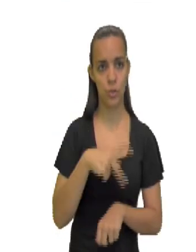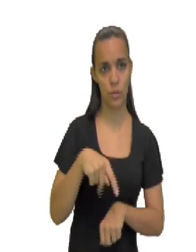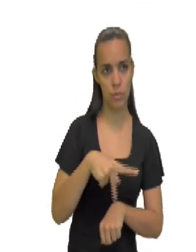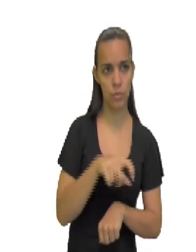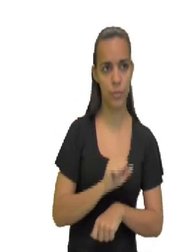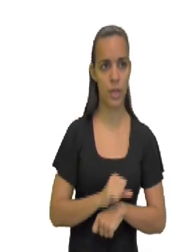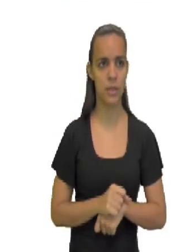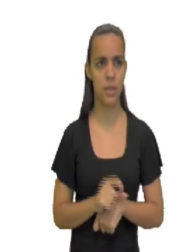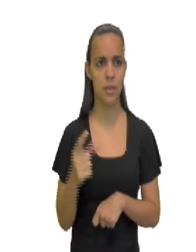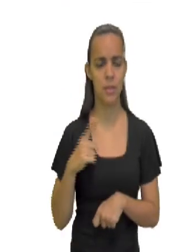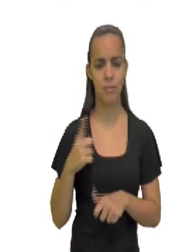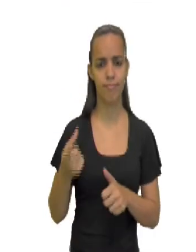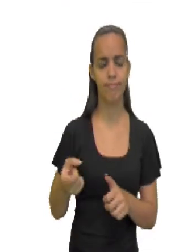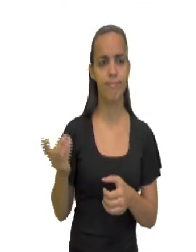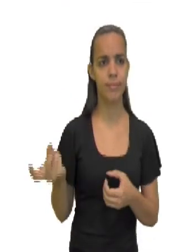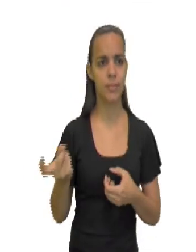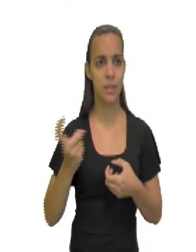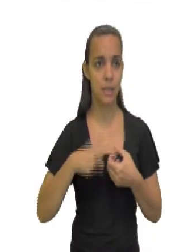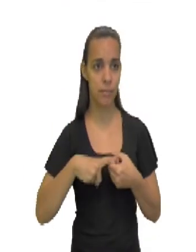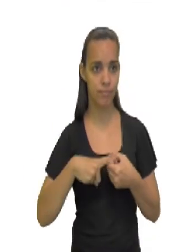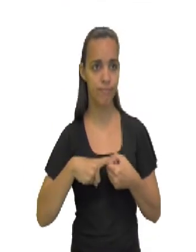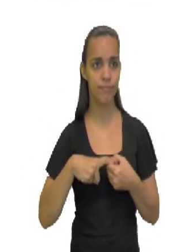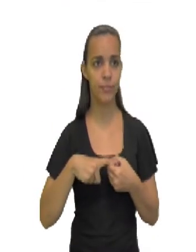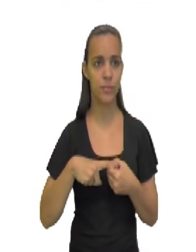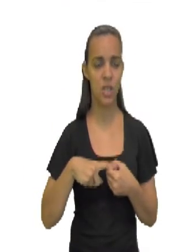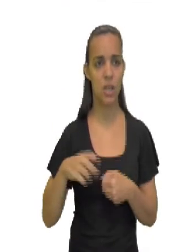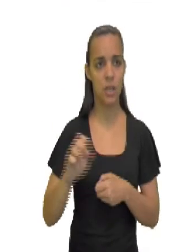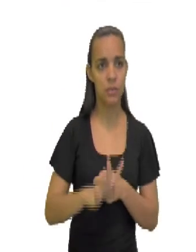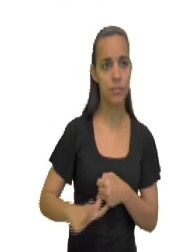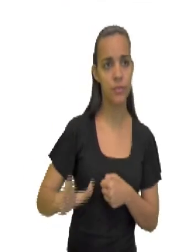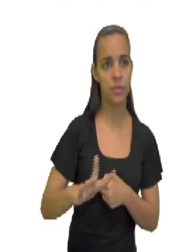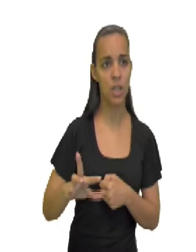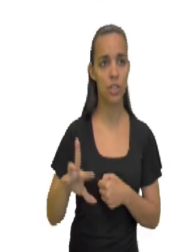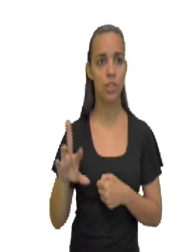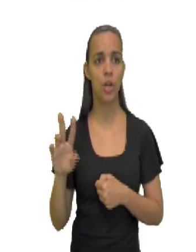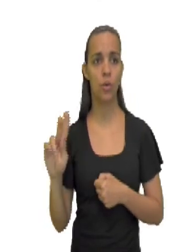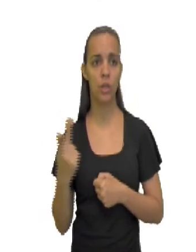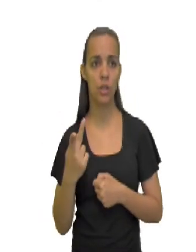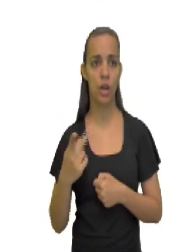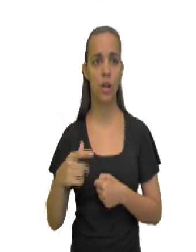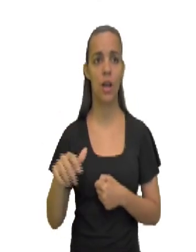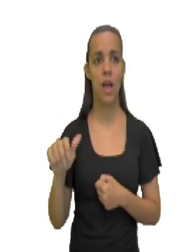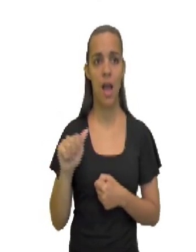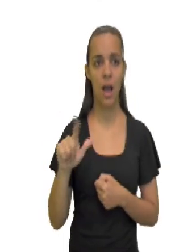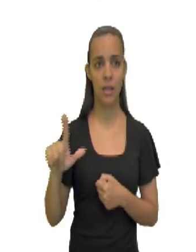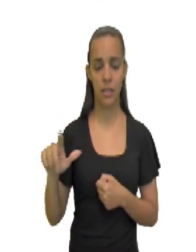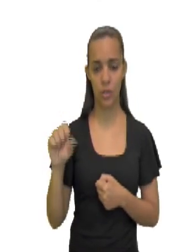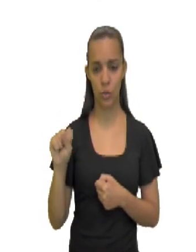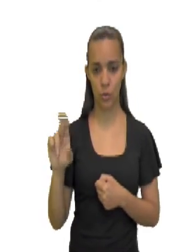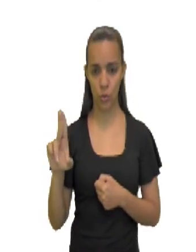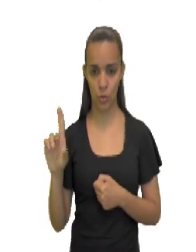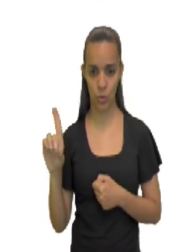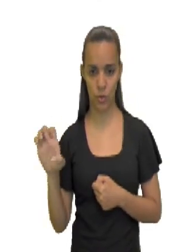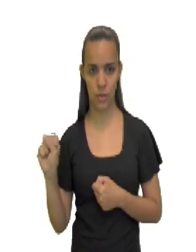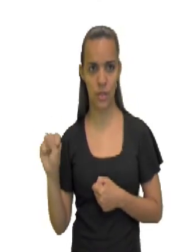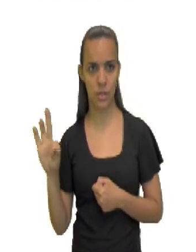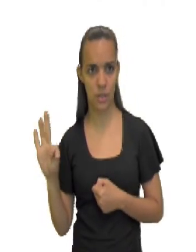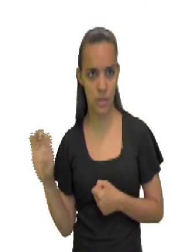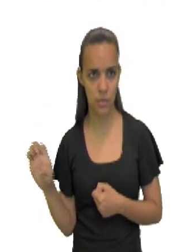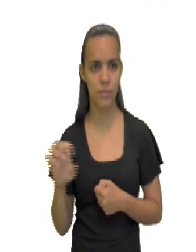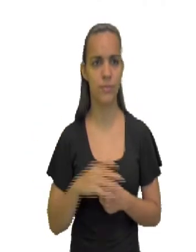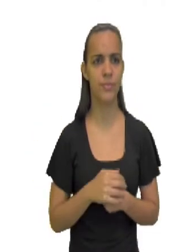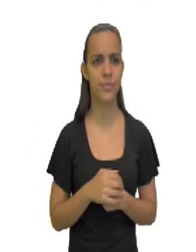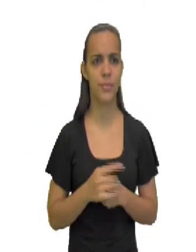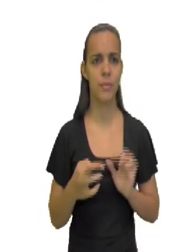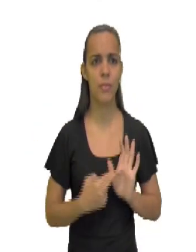Pertence à região hidrográfica do Atlântico Sudeste e compreende uma área